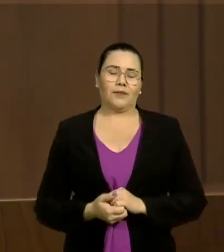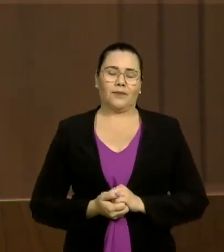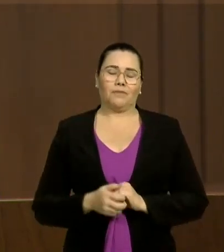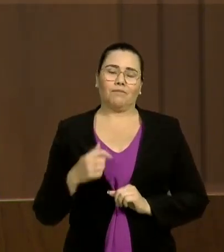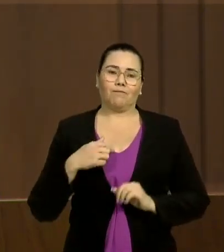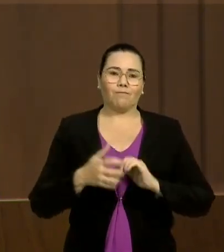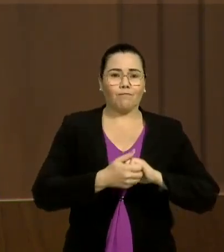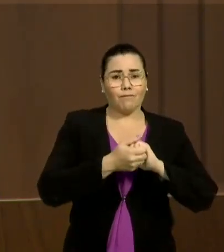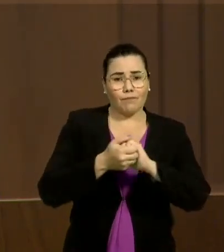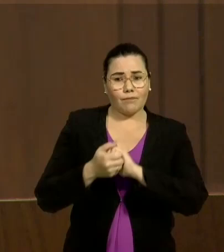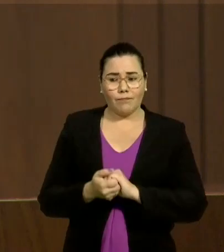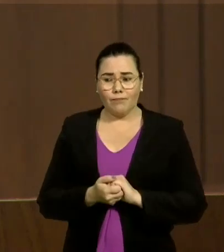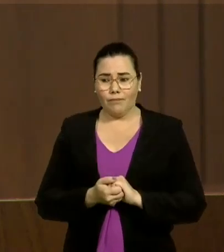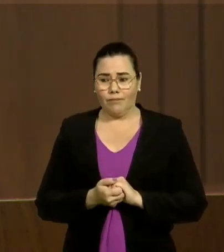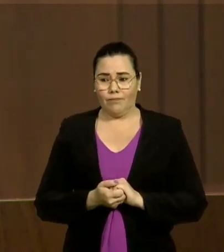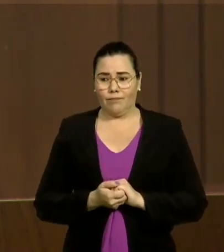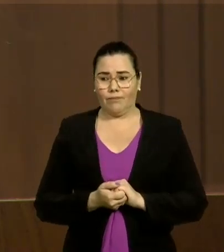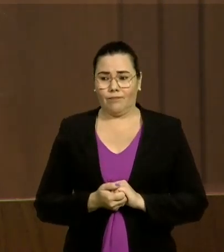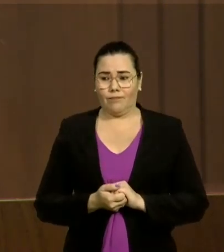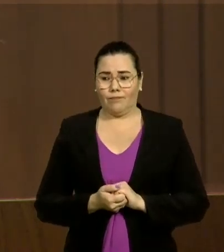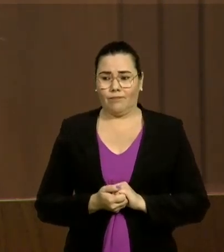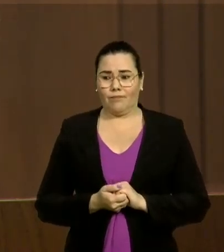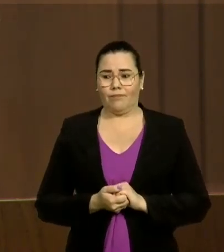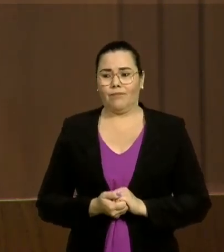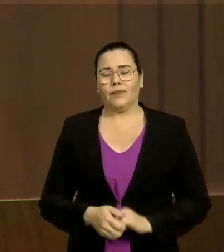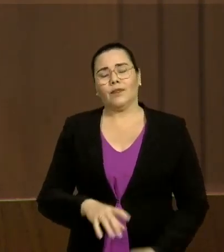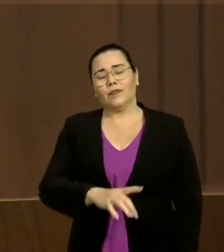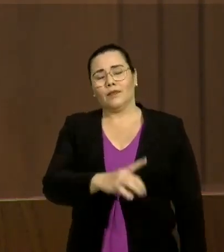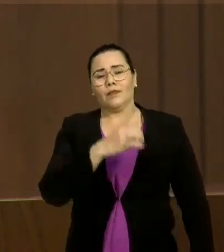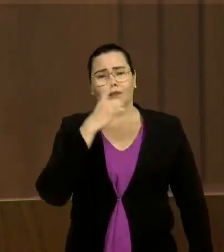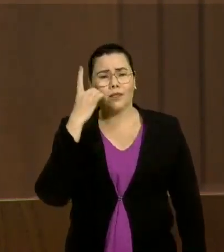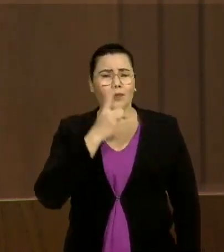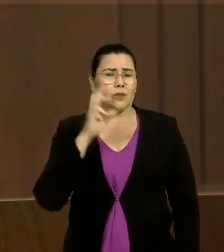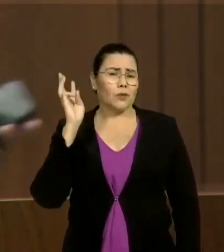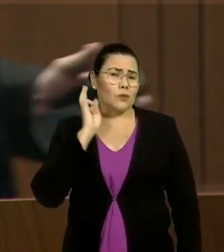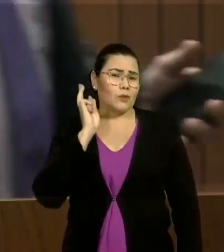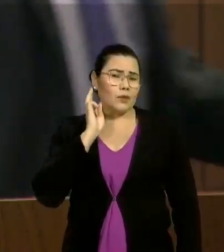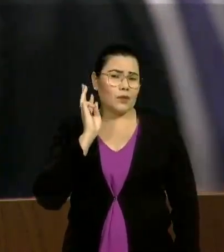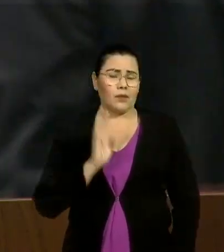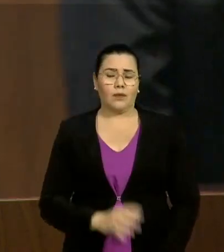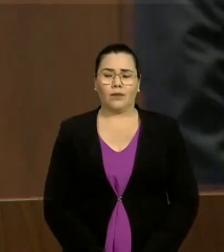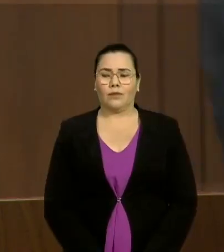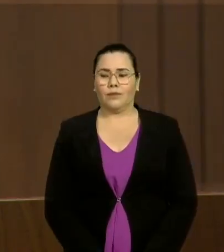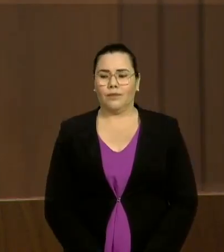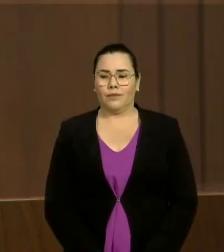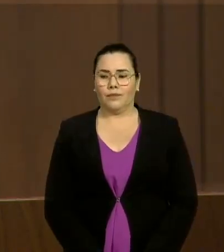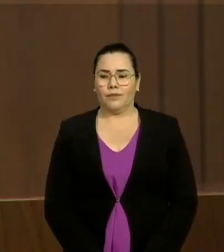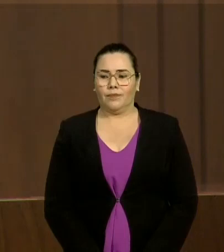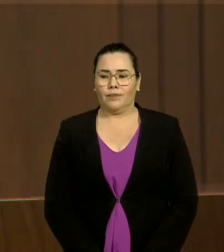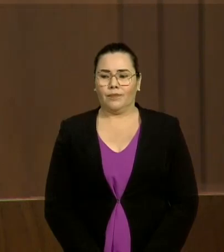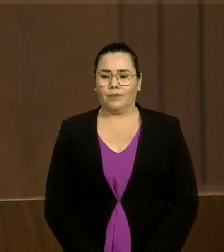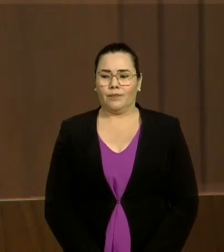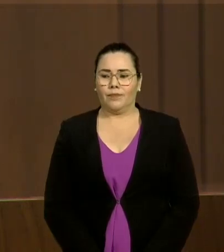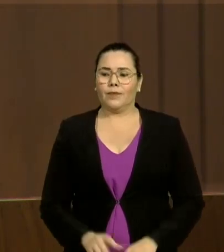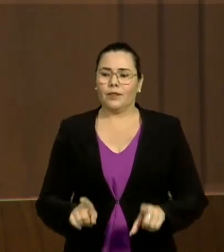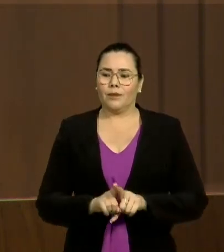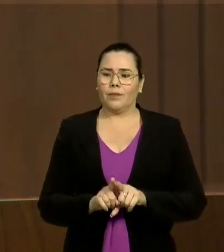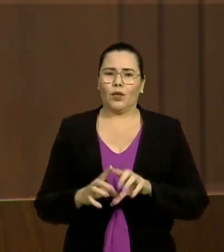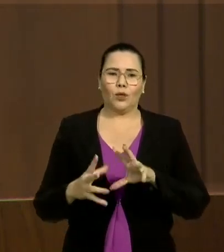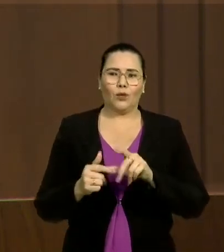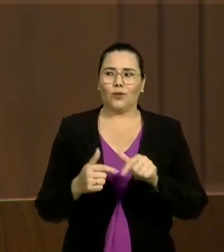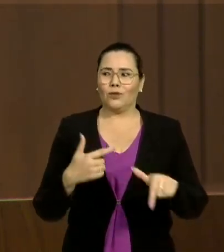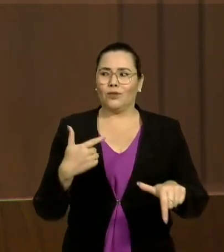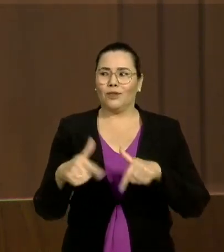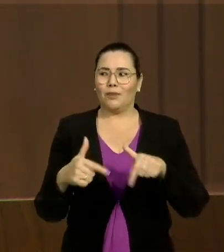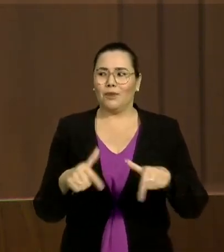do presidente aí em exercício, deputado Wellington. Cumprimento toda a imprensa, todos os funcionários da